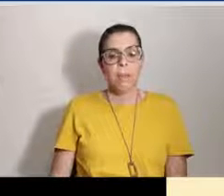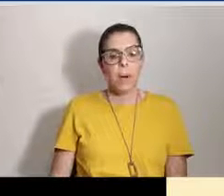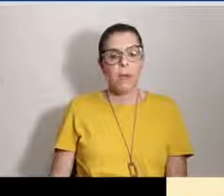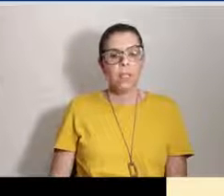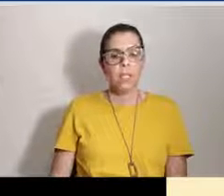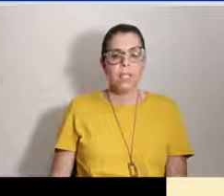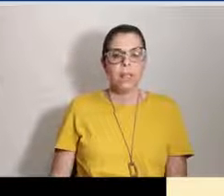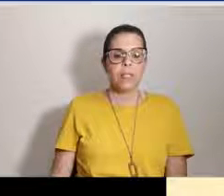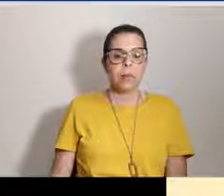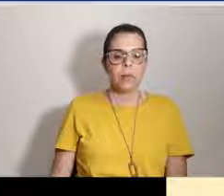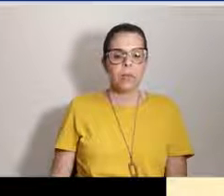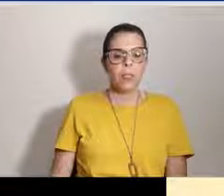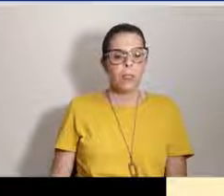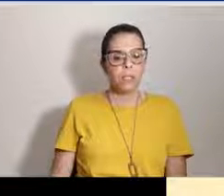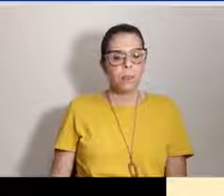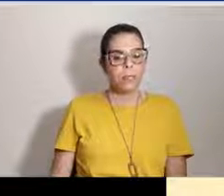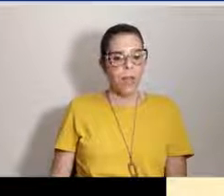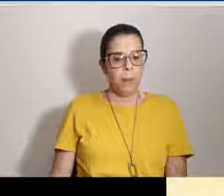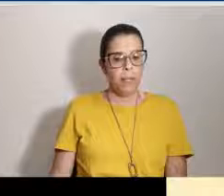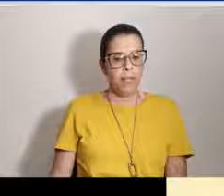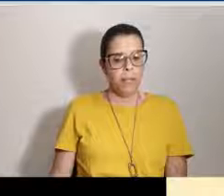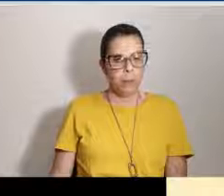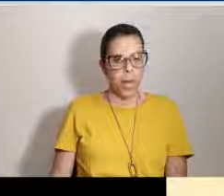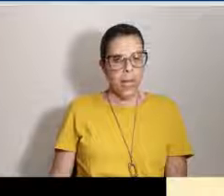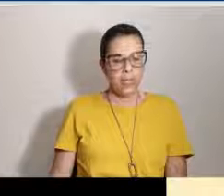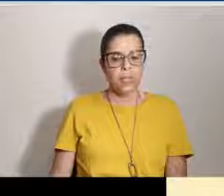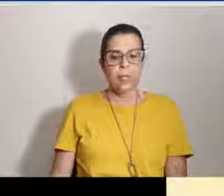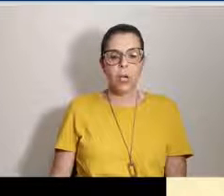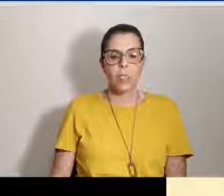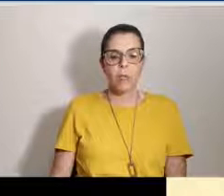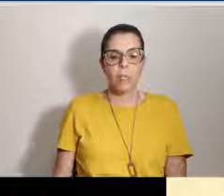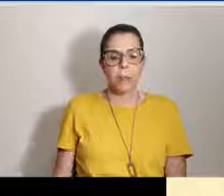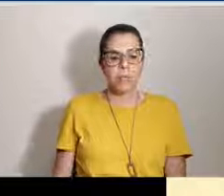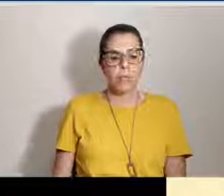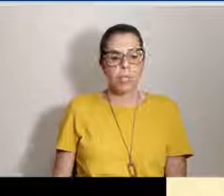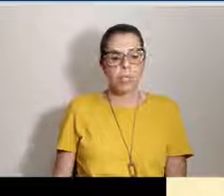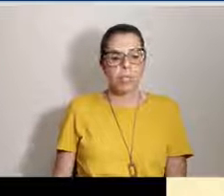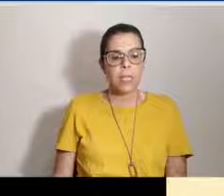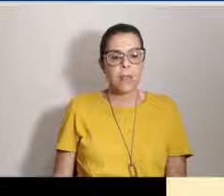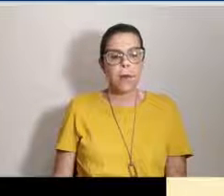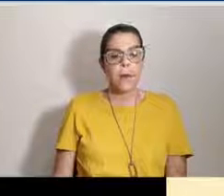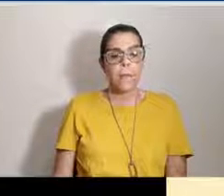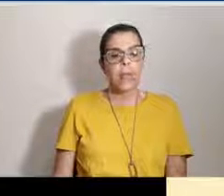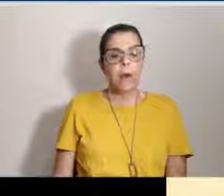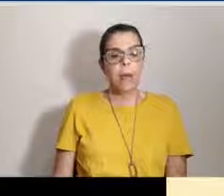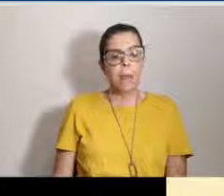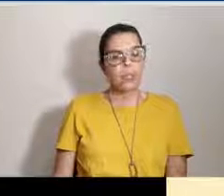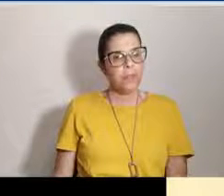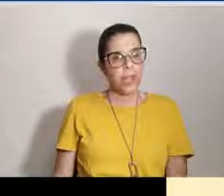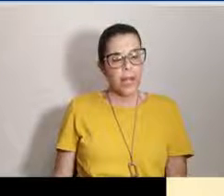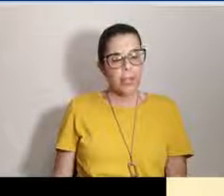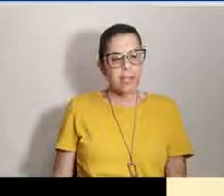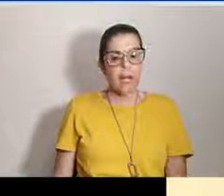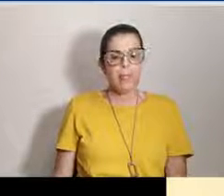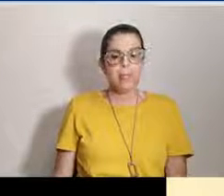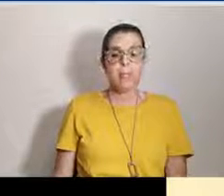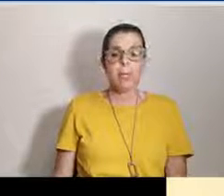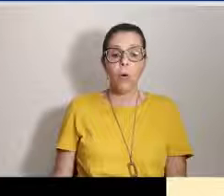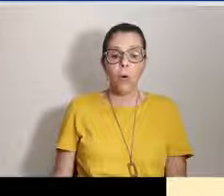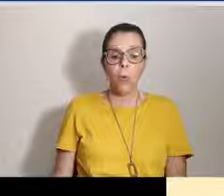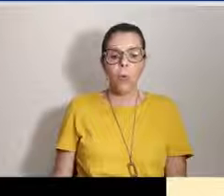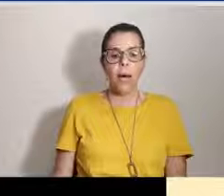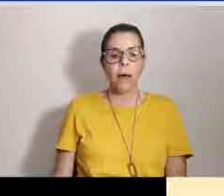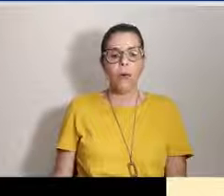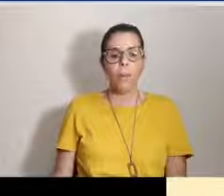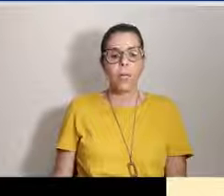constatamos que pouco adianta fazer uso de múltiplas ferramentas online se a nossa concepção de ensino não é modificada,